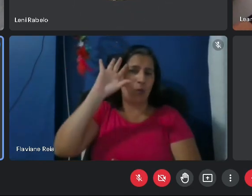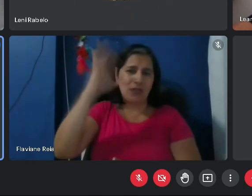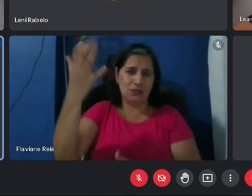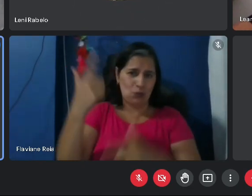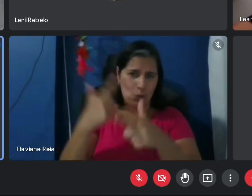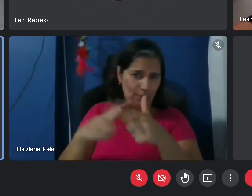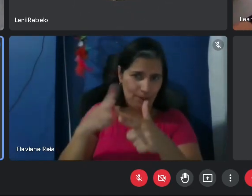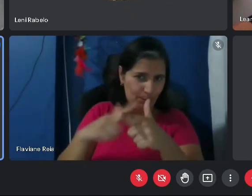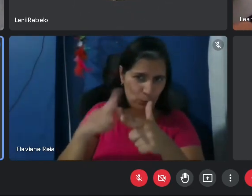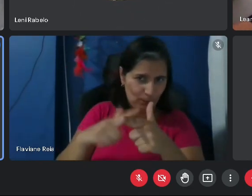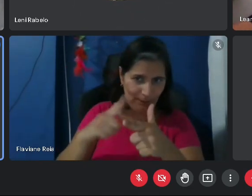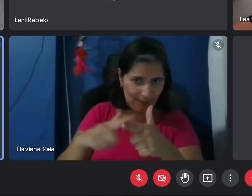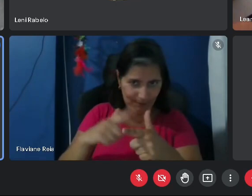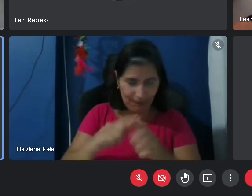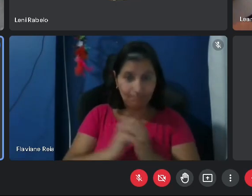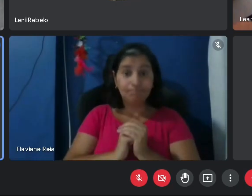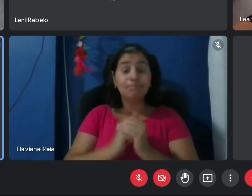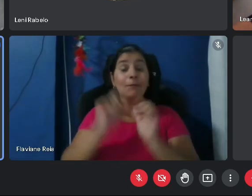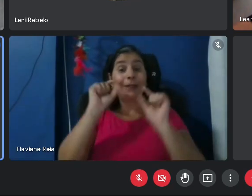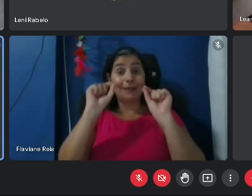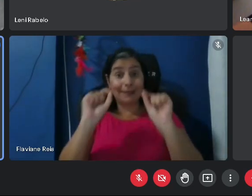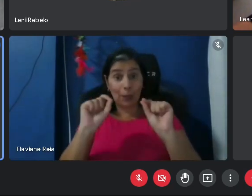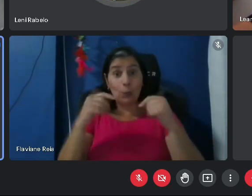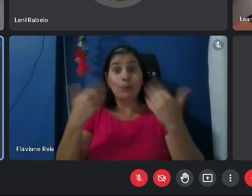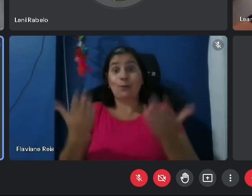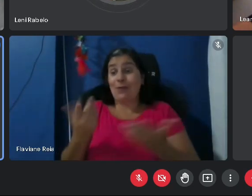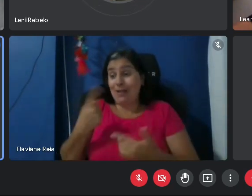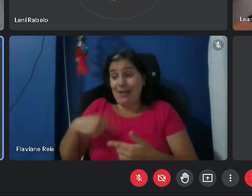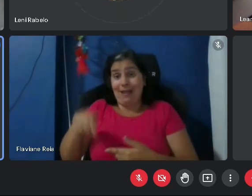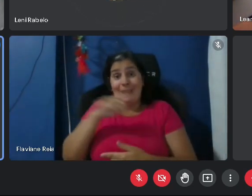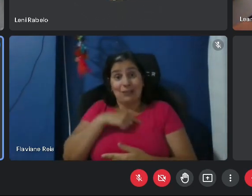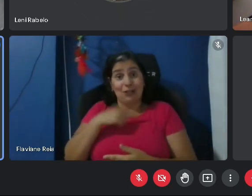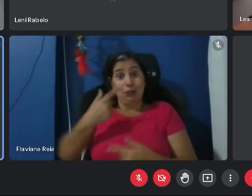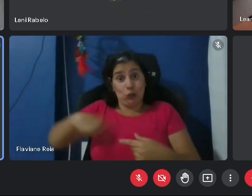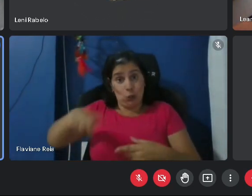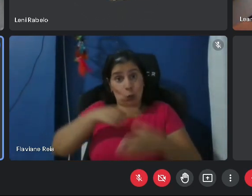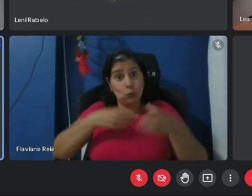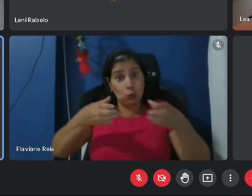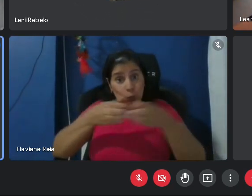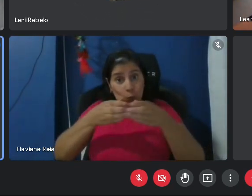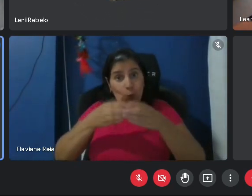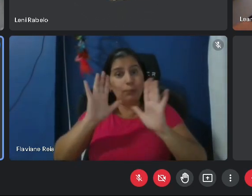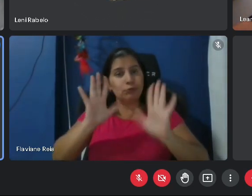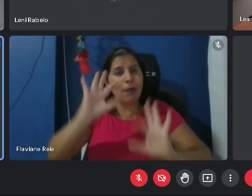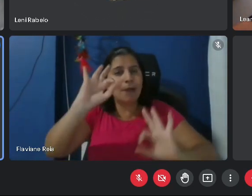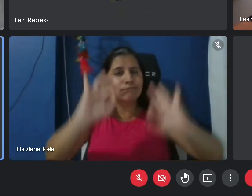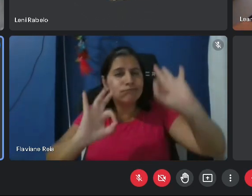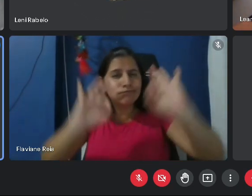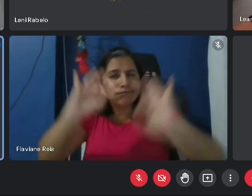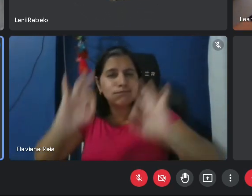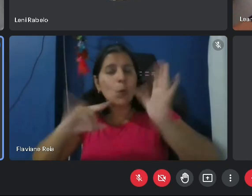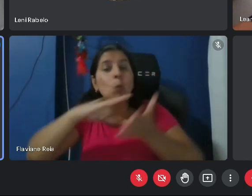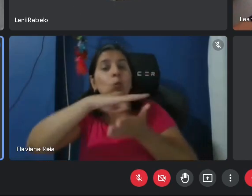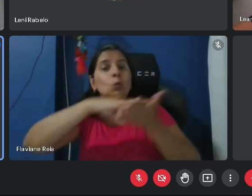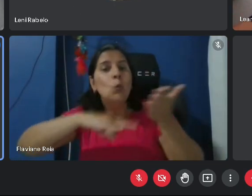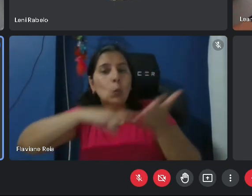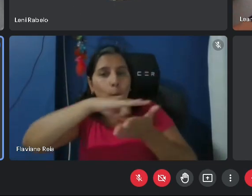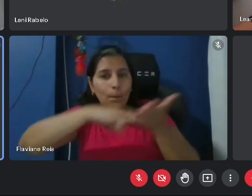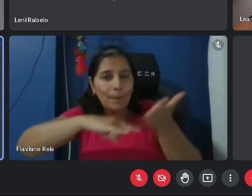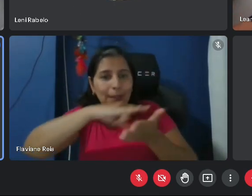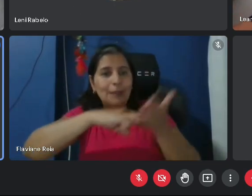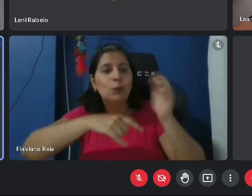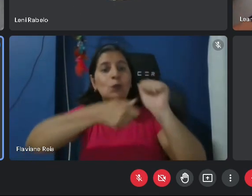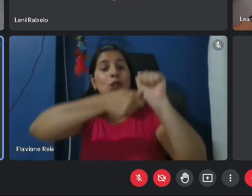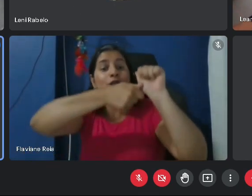Também sobre outra questão sobre a questão desse tradutor. E nós